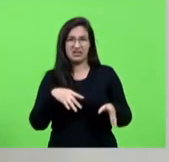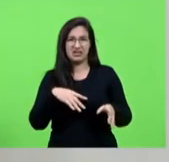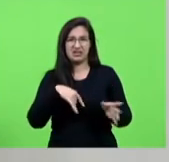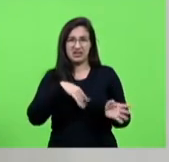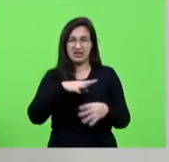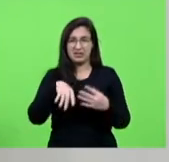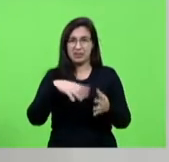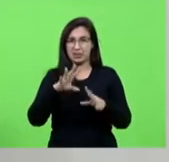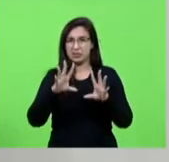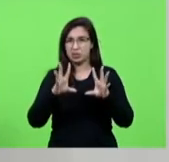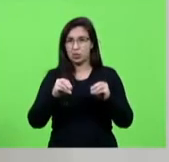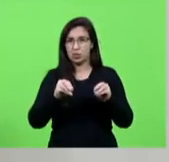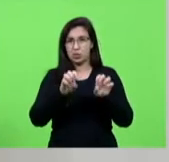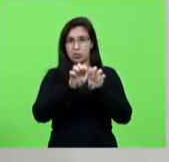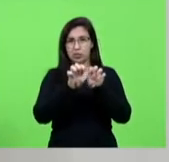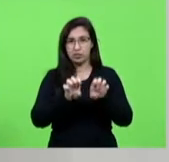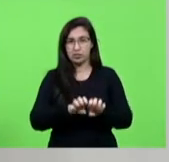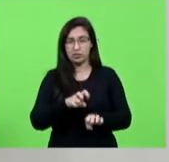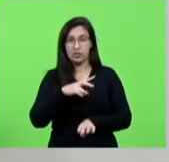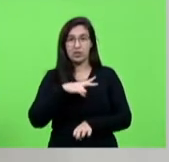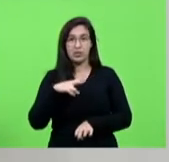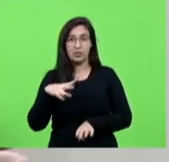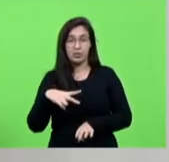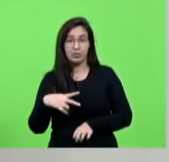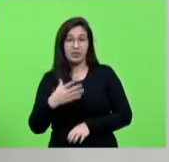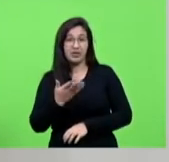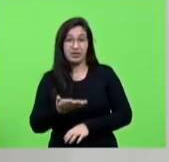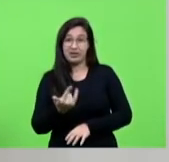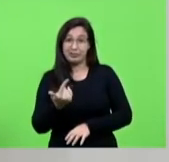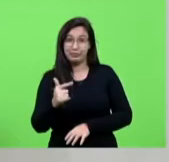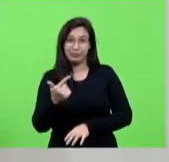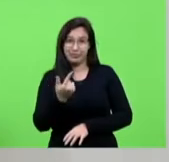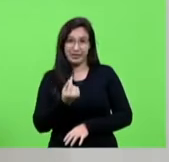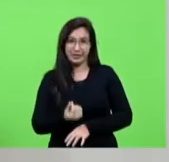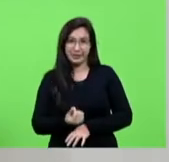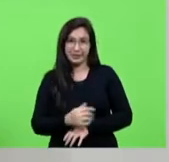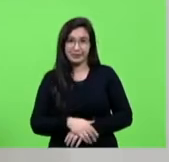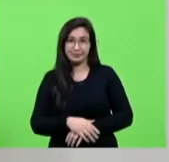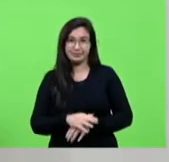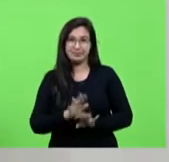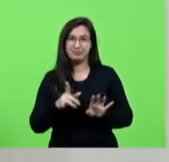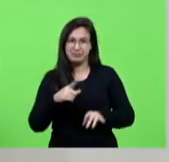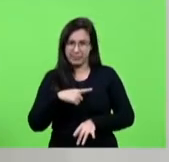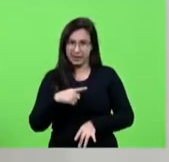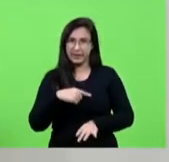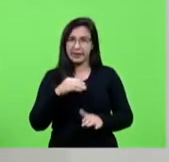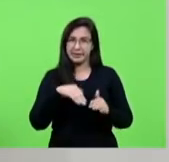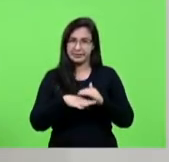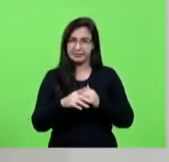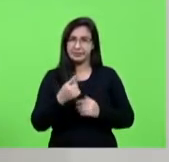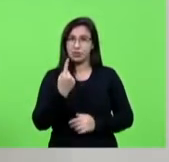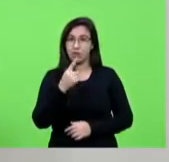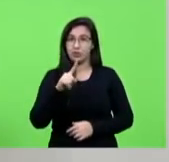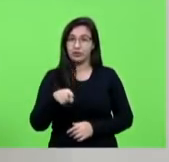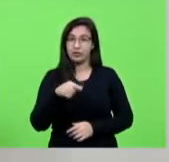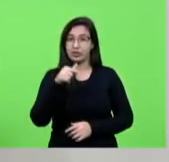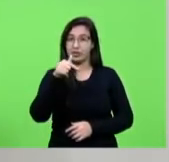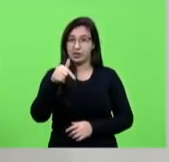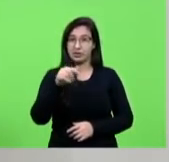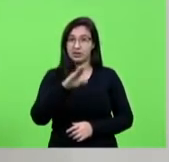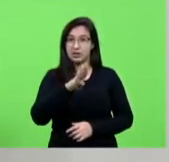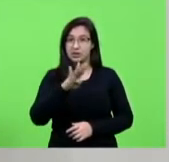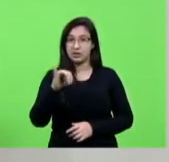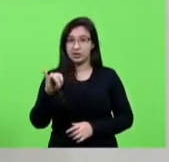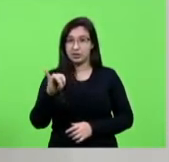estrutura pública. Para isso aí, eles nunca têm dinheiro, mas tem muito dinheiro. É 1,7